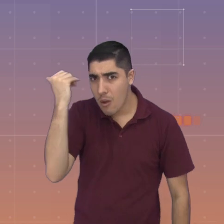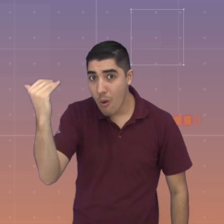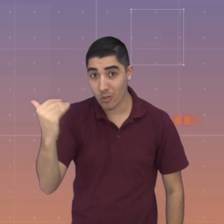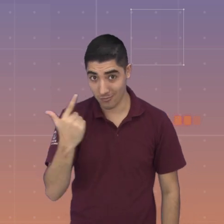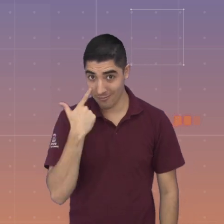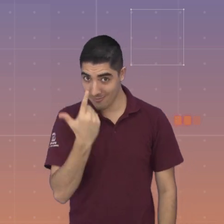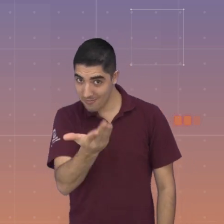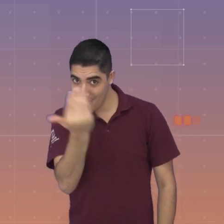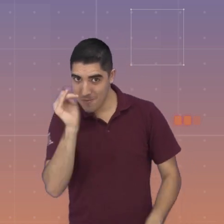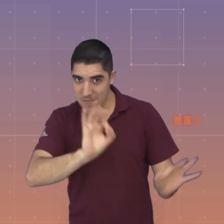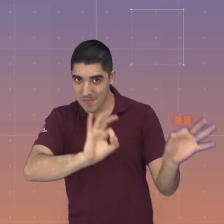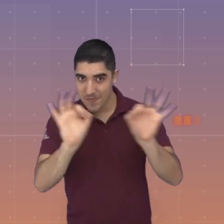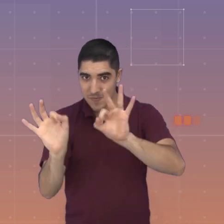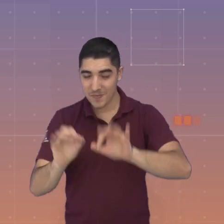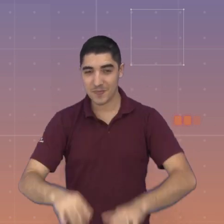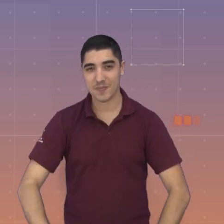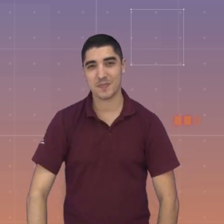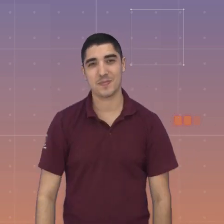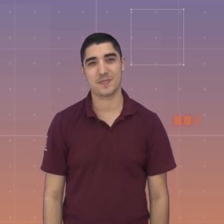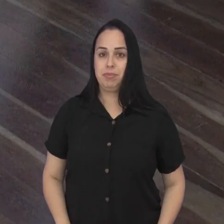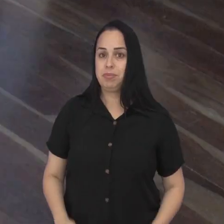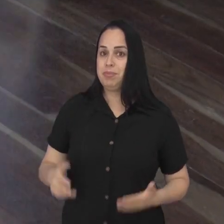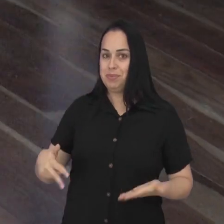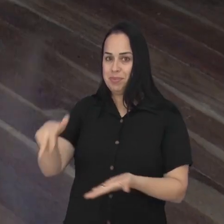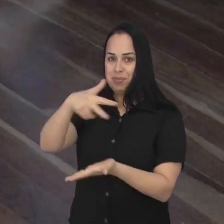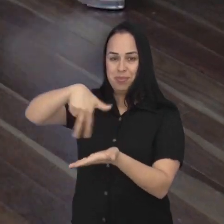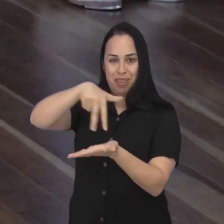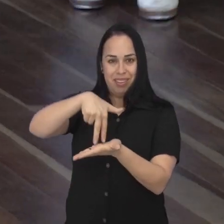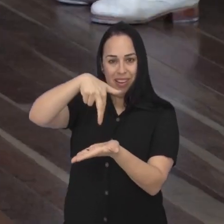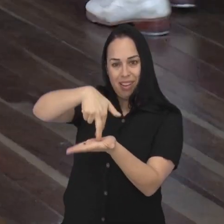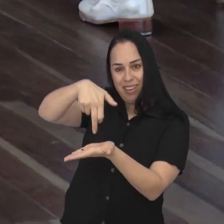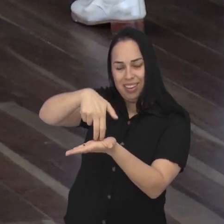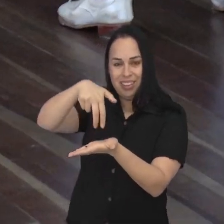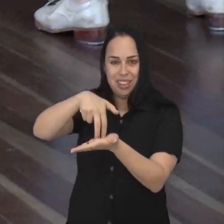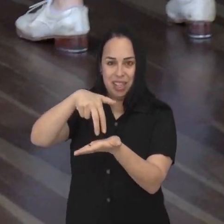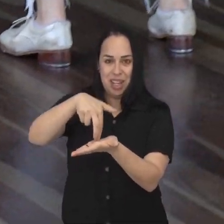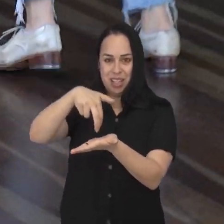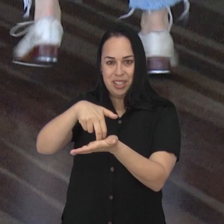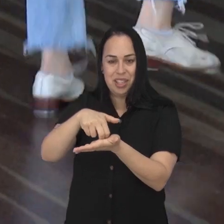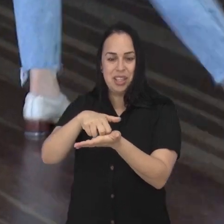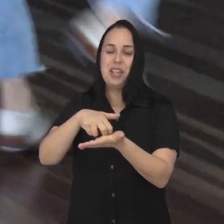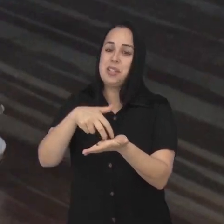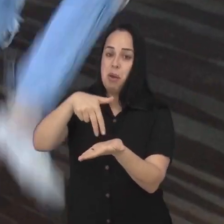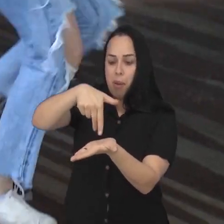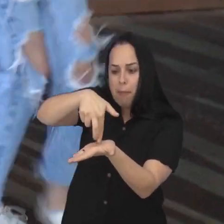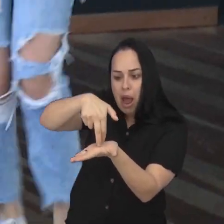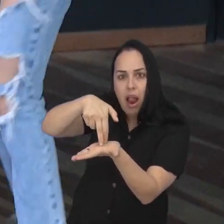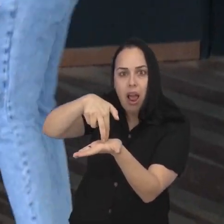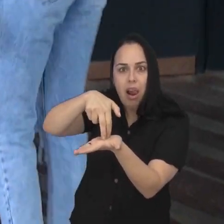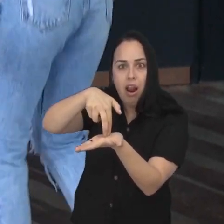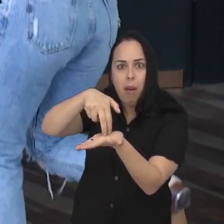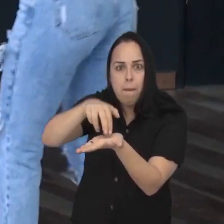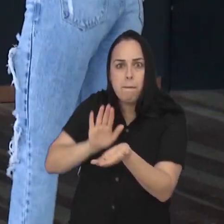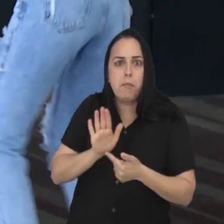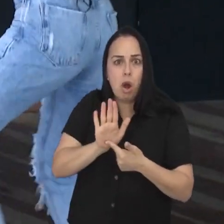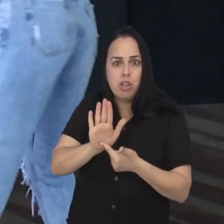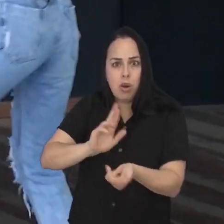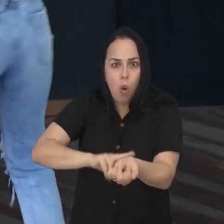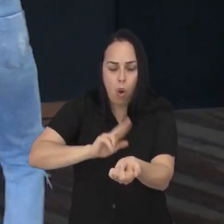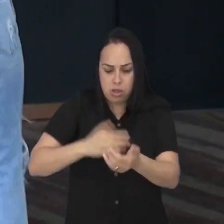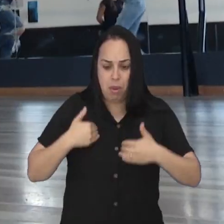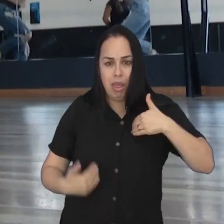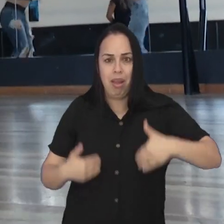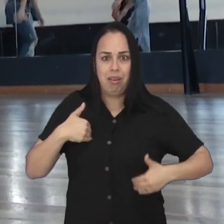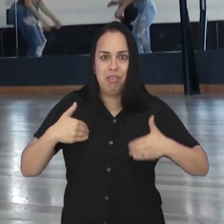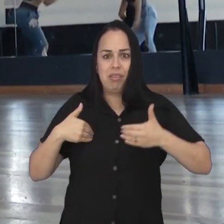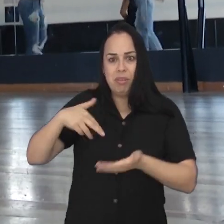sapateado nacional? É o que a gente lembra agora. Uma dança cheia de energia. Os pés ditam o ritmo do